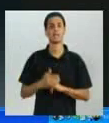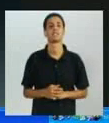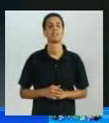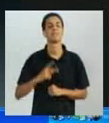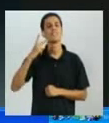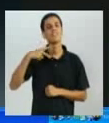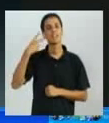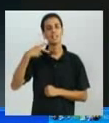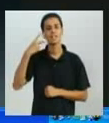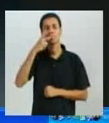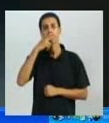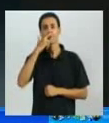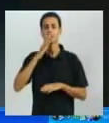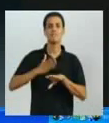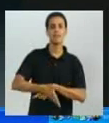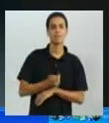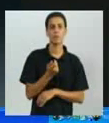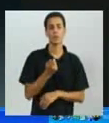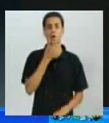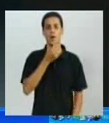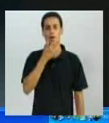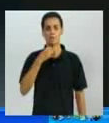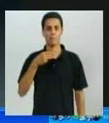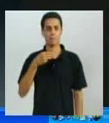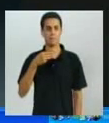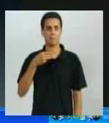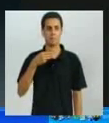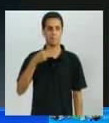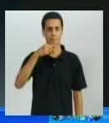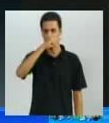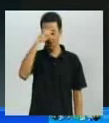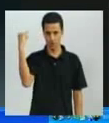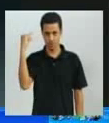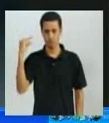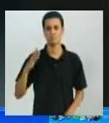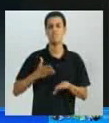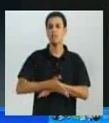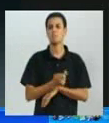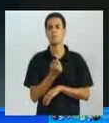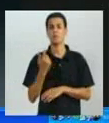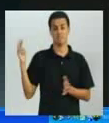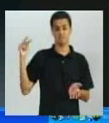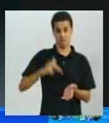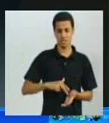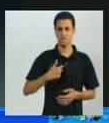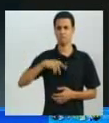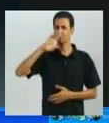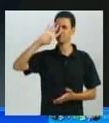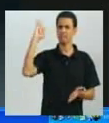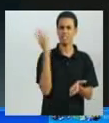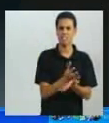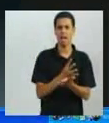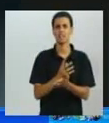o vereador que faz bico na Câmara de Vereadores, o vereador Marco Antônio Lanrovski, veio para essa tribuna e fez um ataque